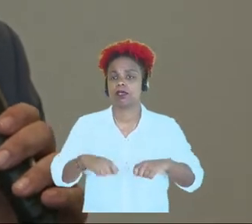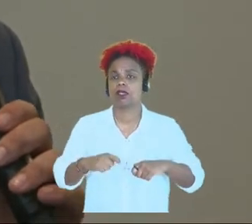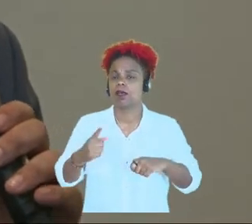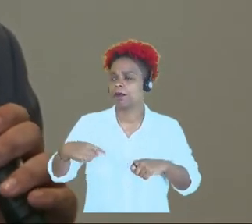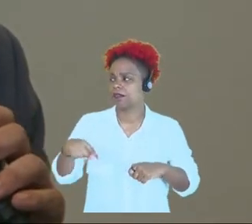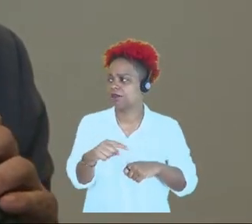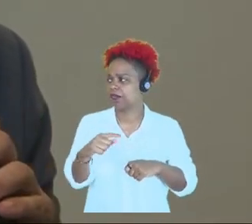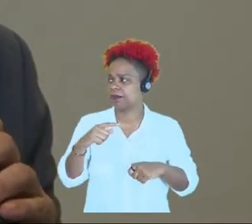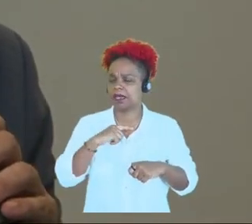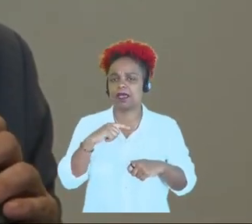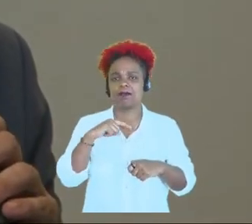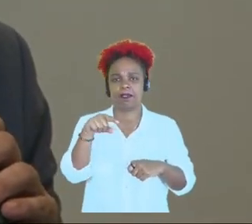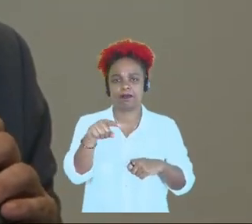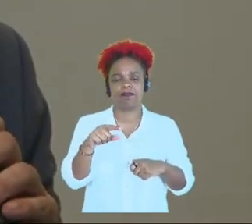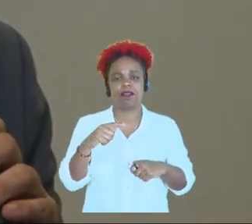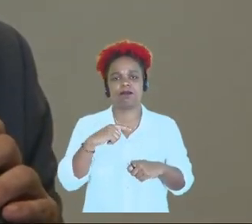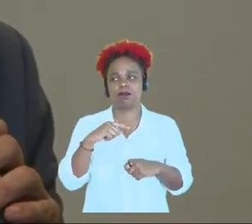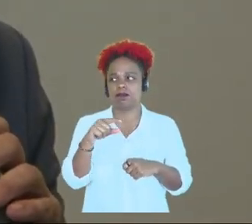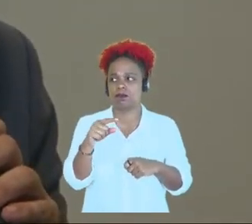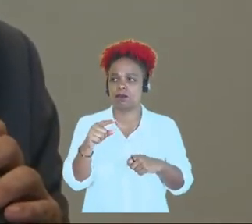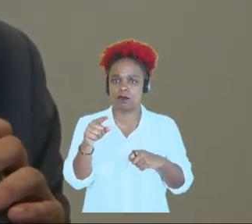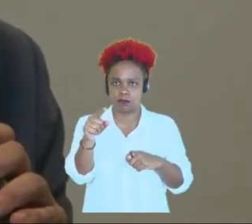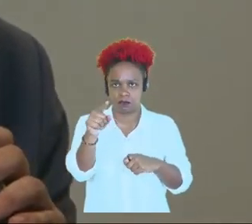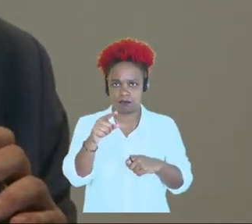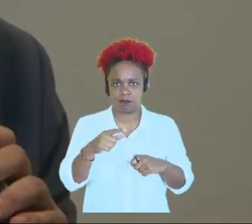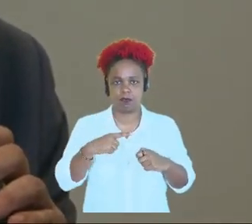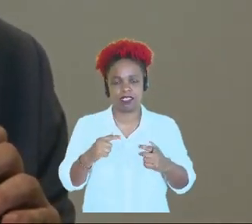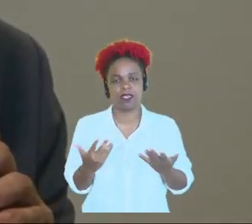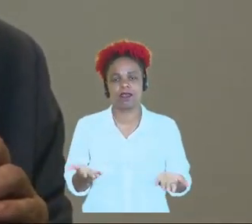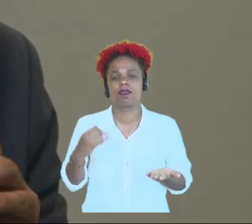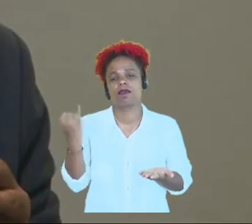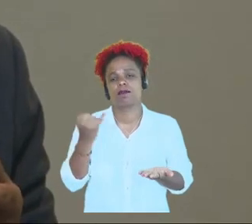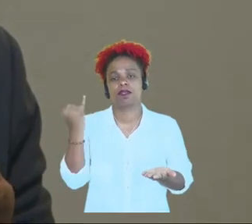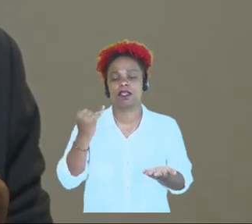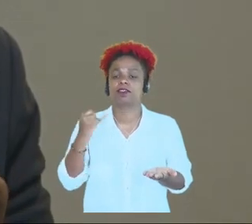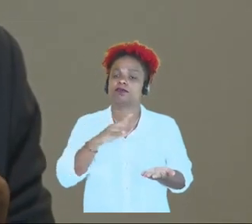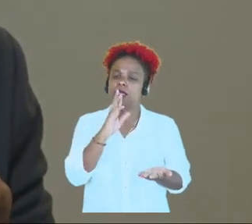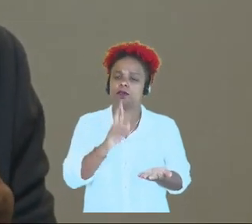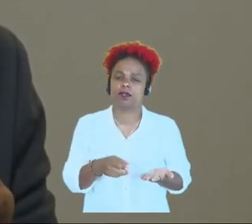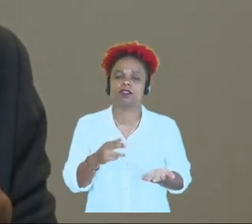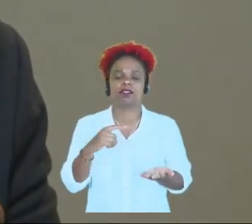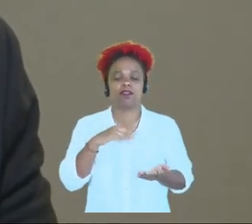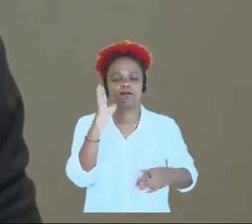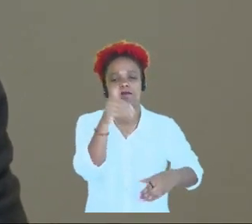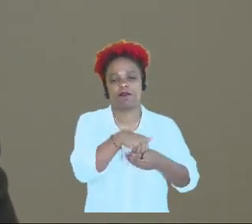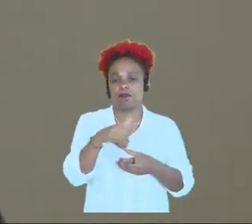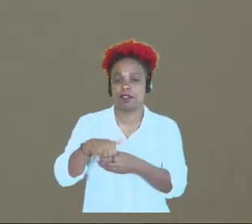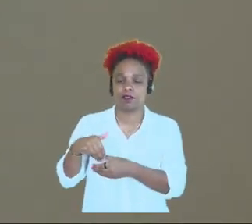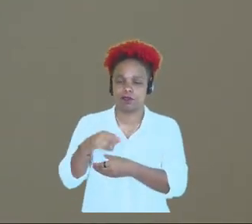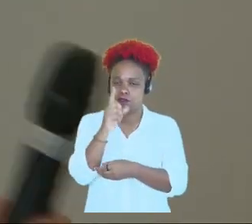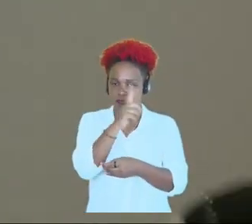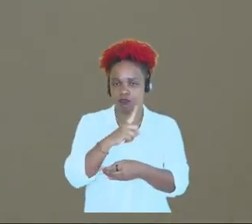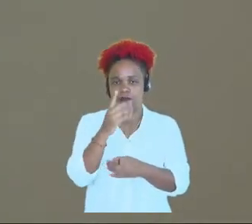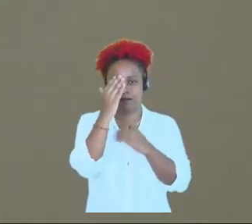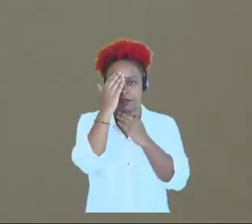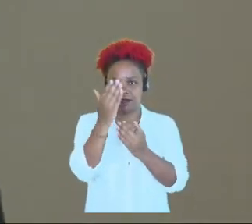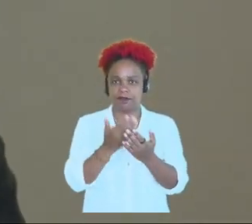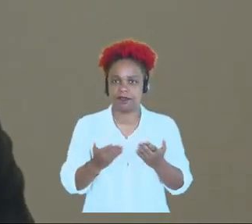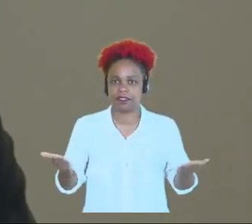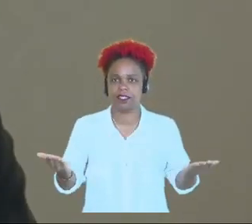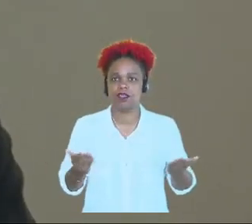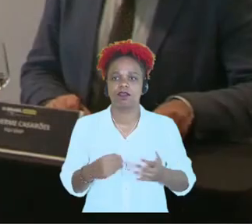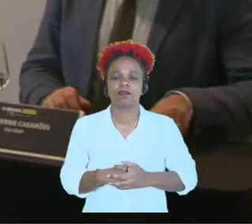resgatarmos o diálogo na política é a característica mais importante desse resultado que sai das urnas do domingo. É isso. Obrigado.